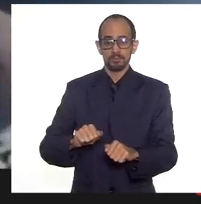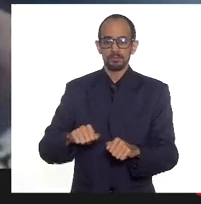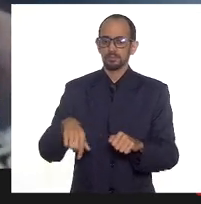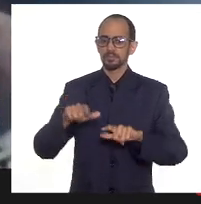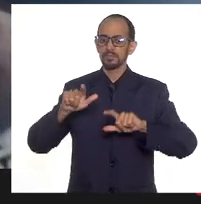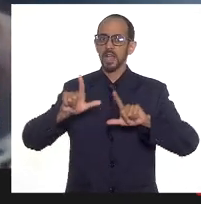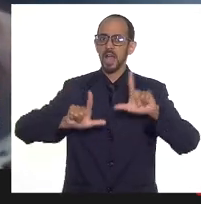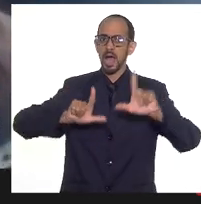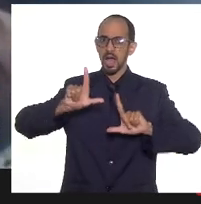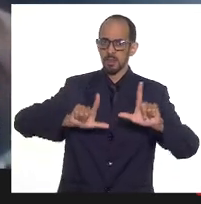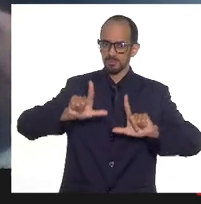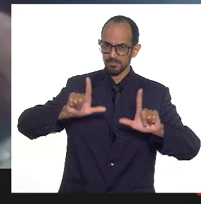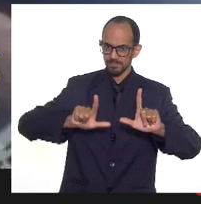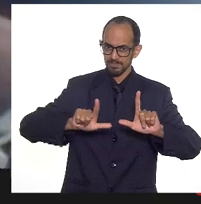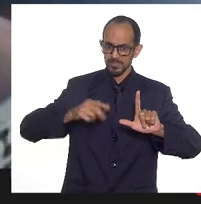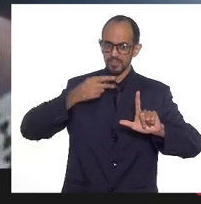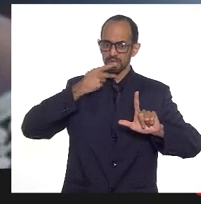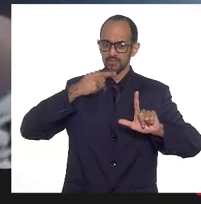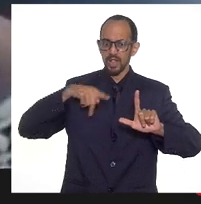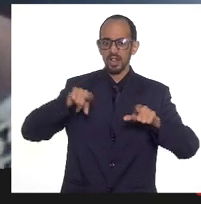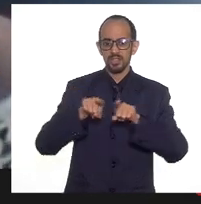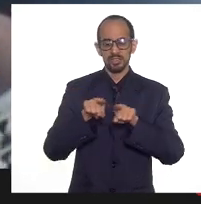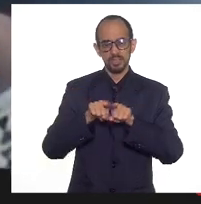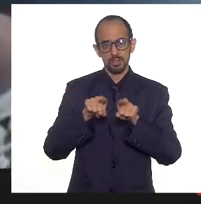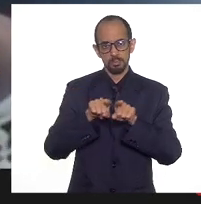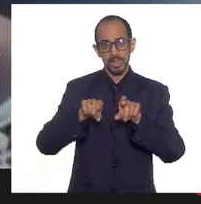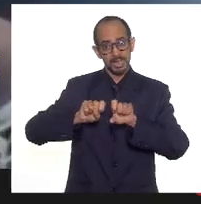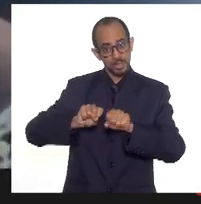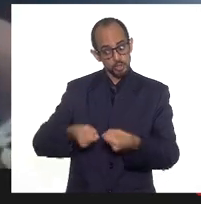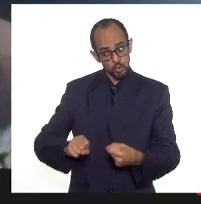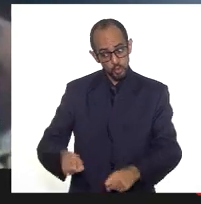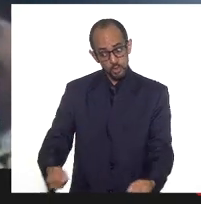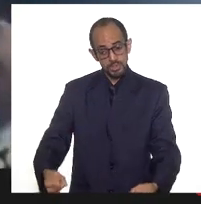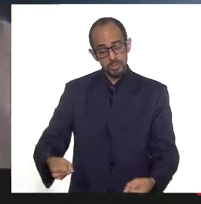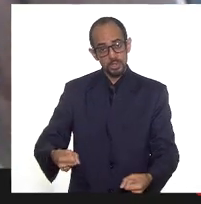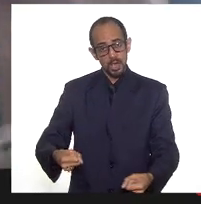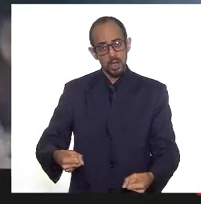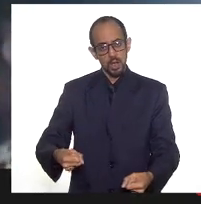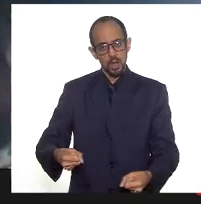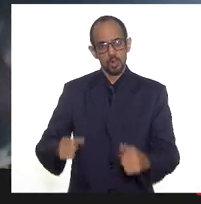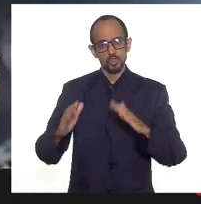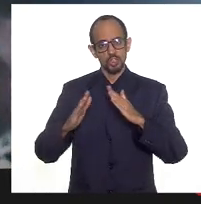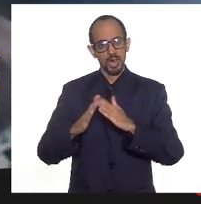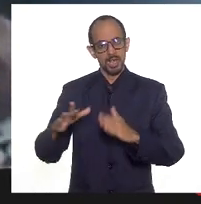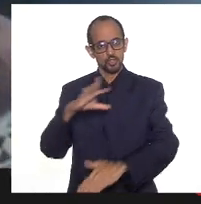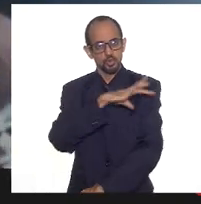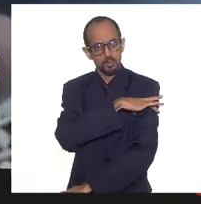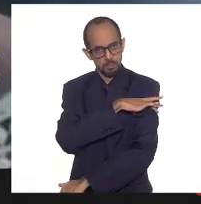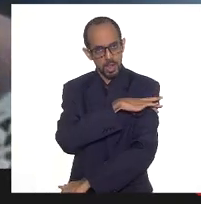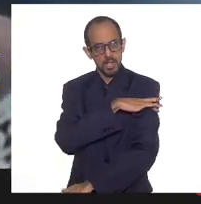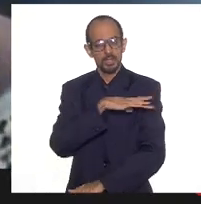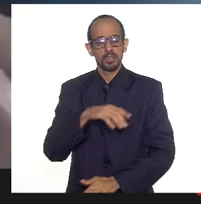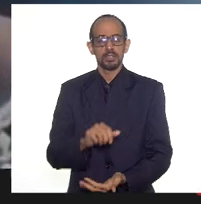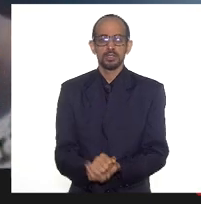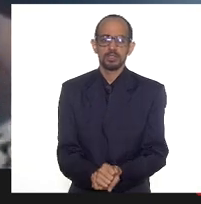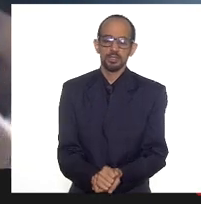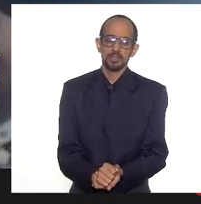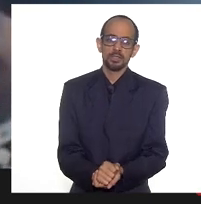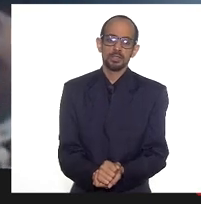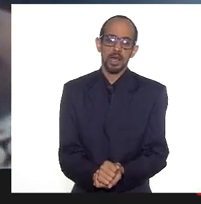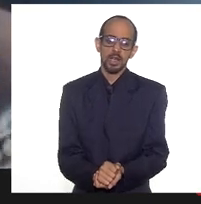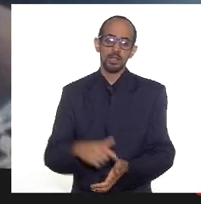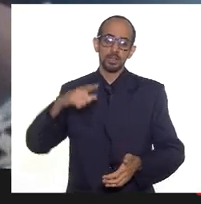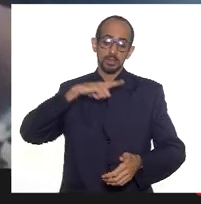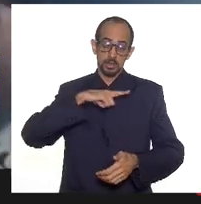fazem apologia à destruição dos terreiros, né? Inclusive, a gente tem casos de pessoas que foram devidamente punidas, mas é preciso